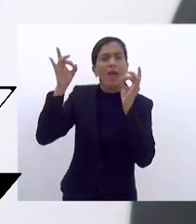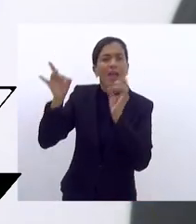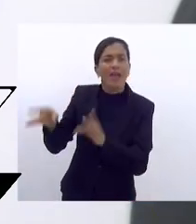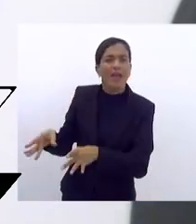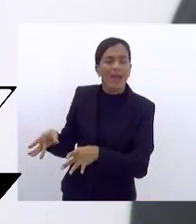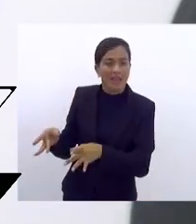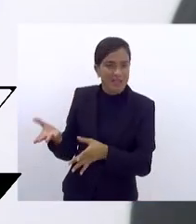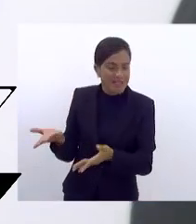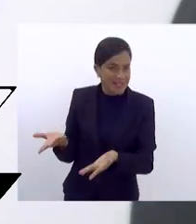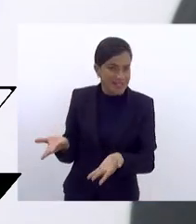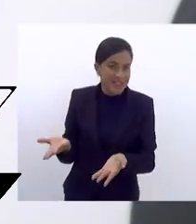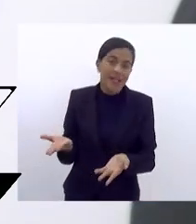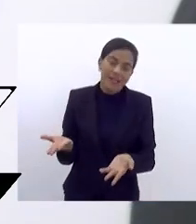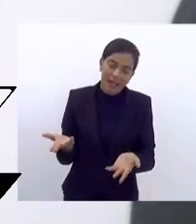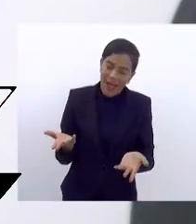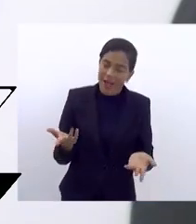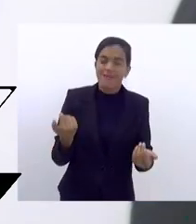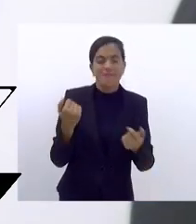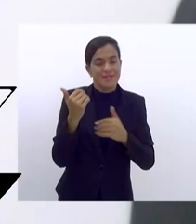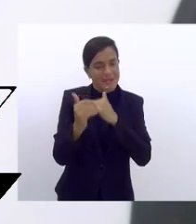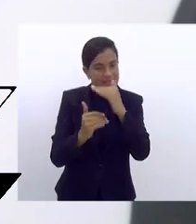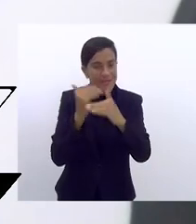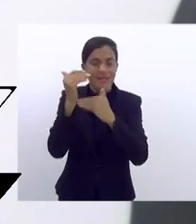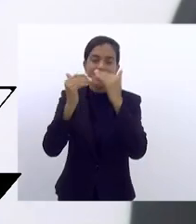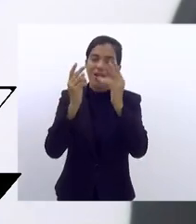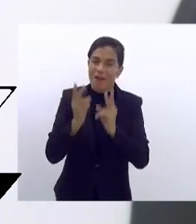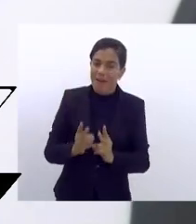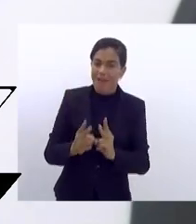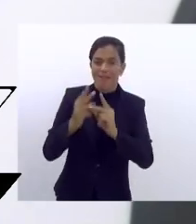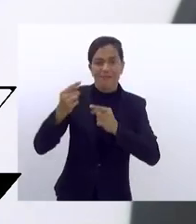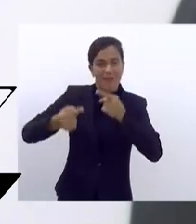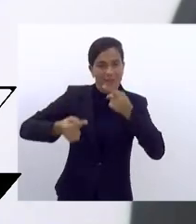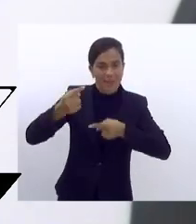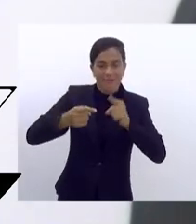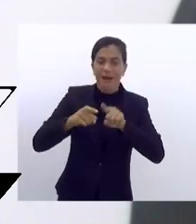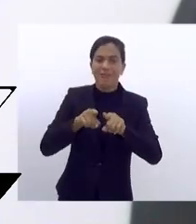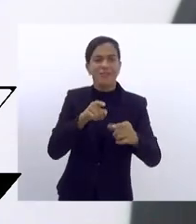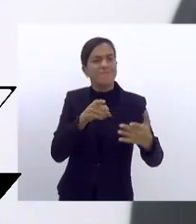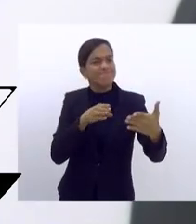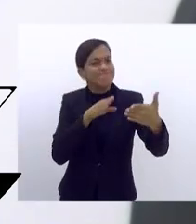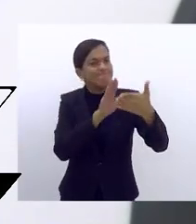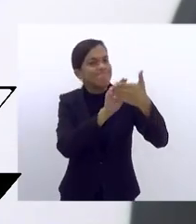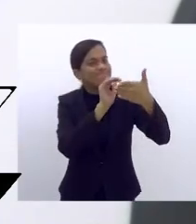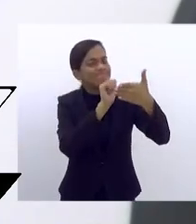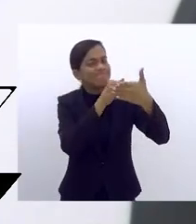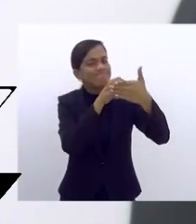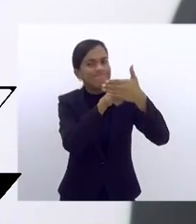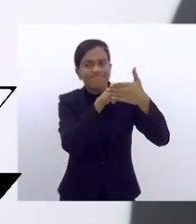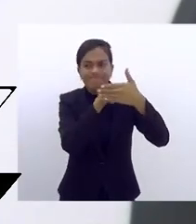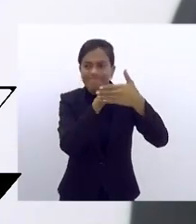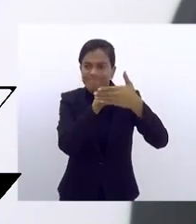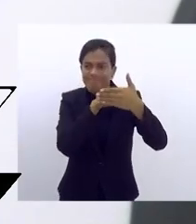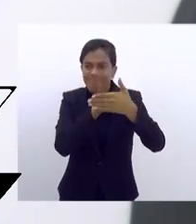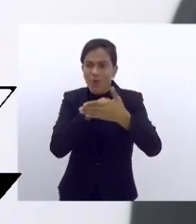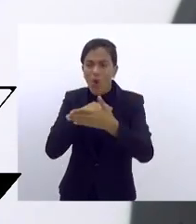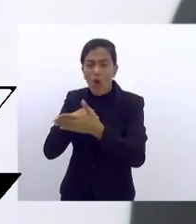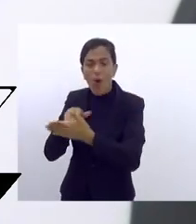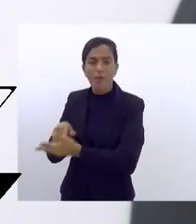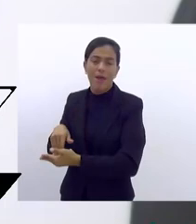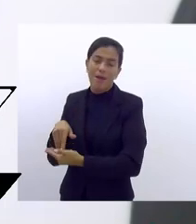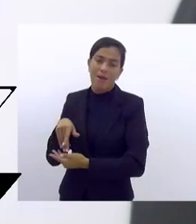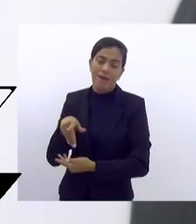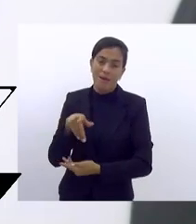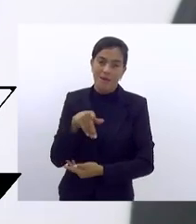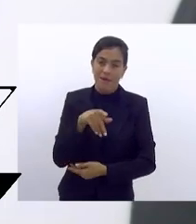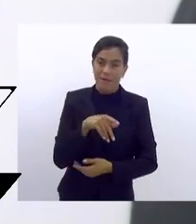então a gente precisa avançar nesse debate cobrar o poder executivo medidas concretas que